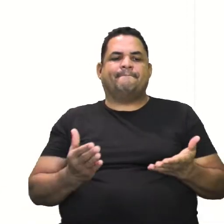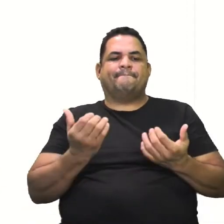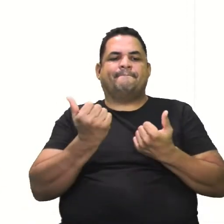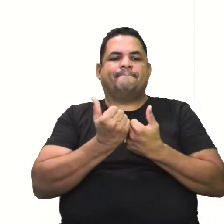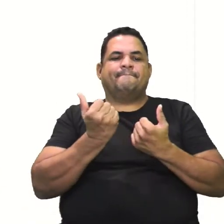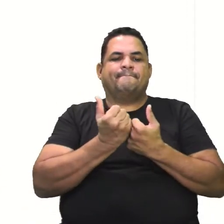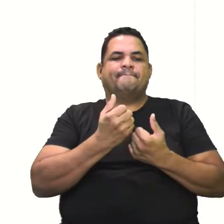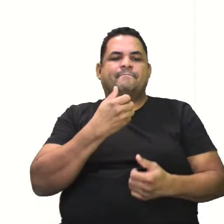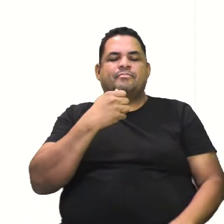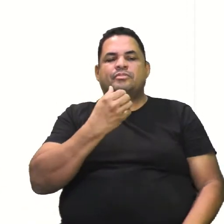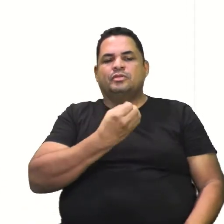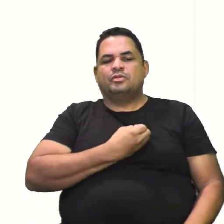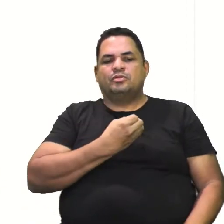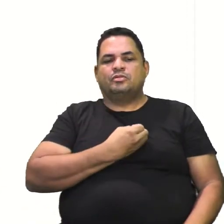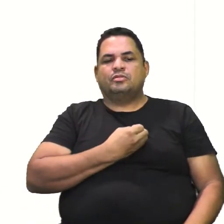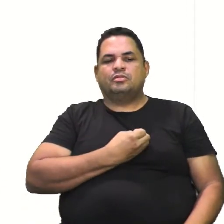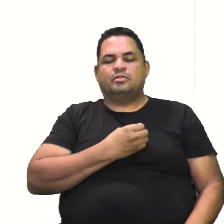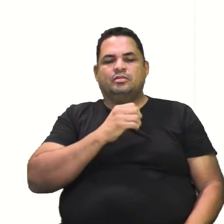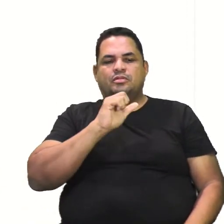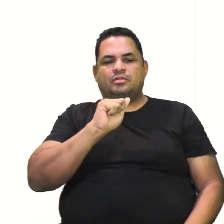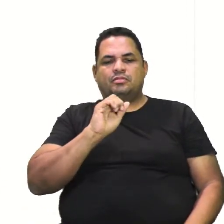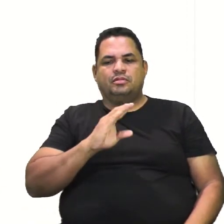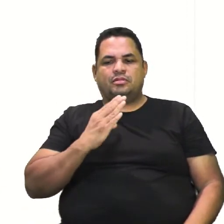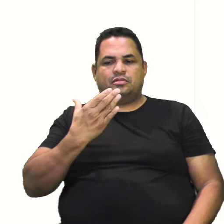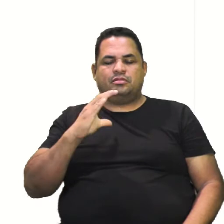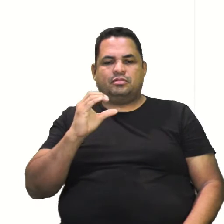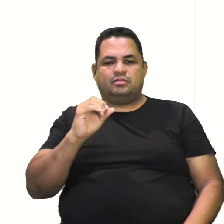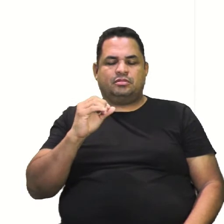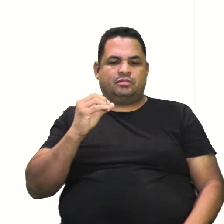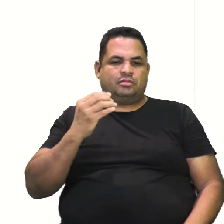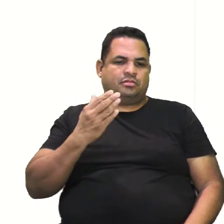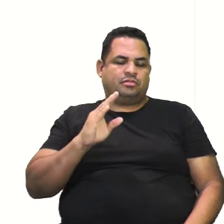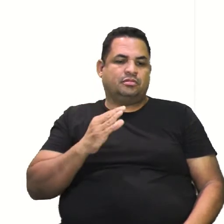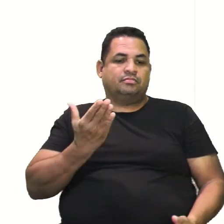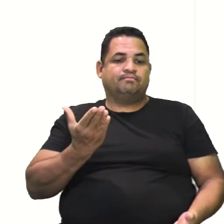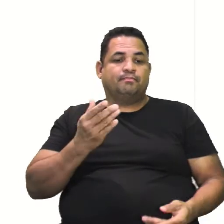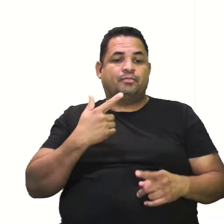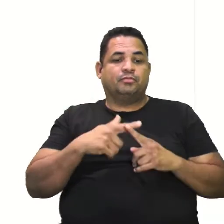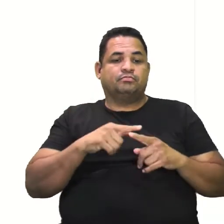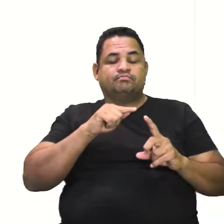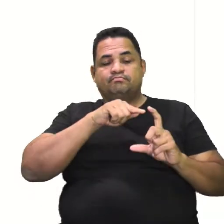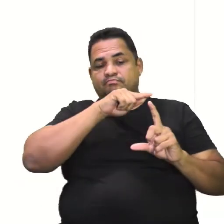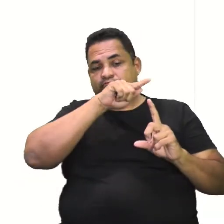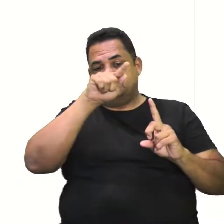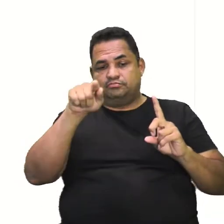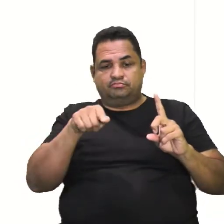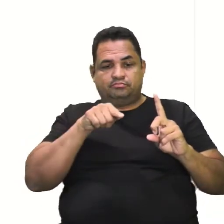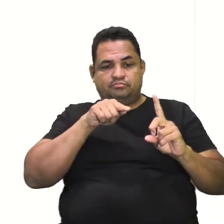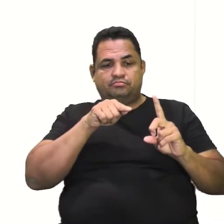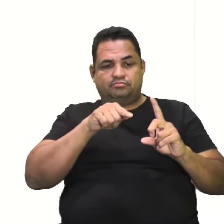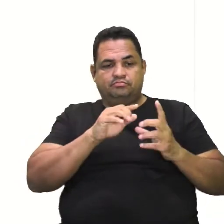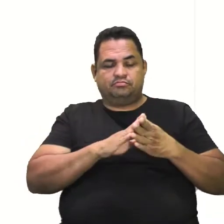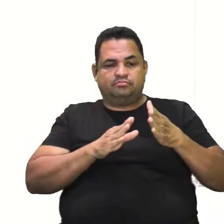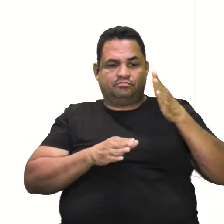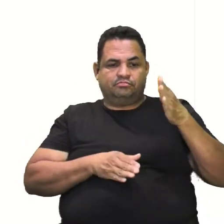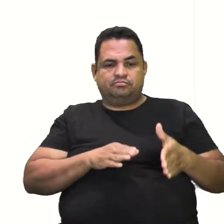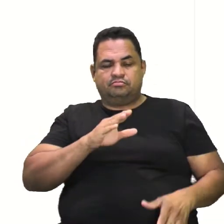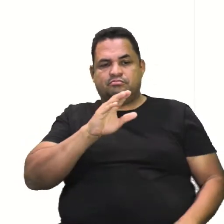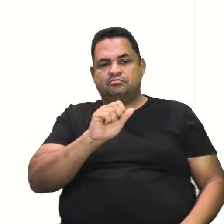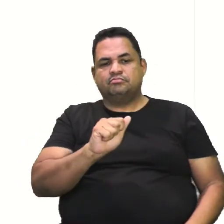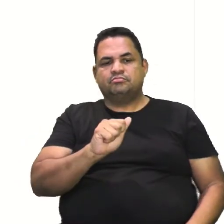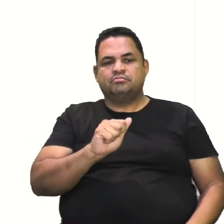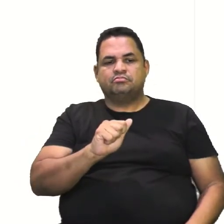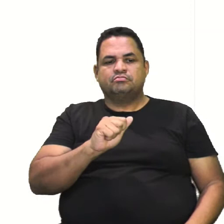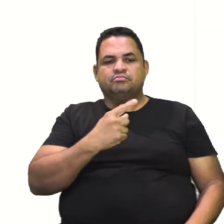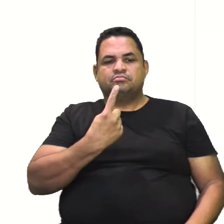substituir pelos valores de A, B e C e pelos valores do centro, que o centro é o meu ponto, tá? Então vamos lá, módulo do A, quem